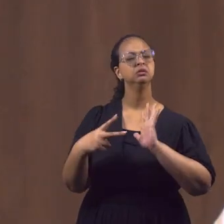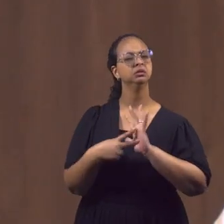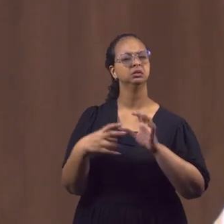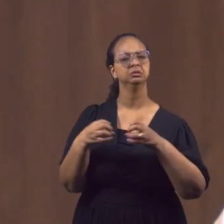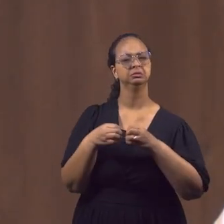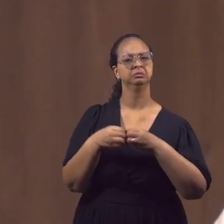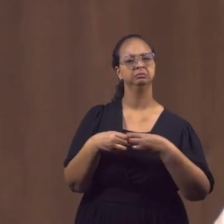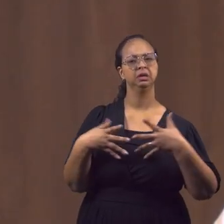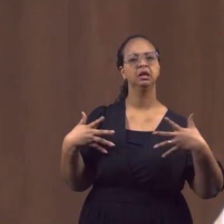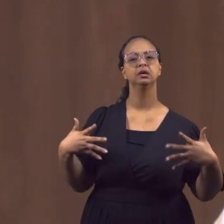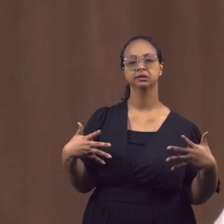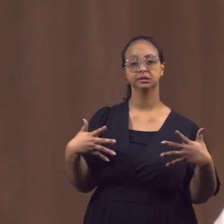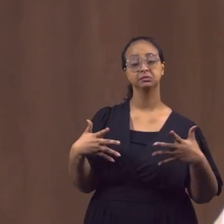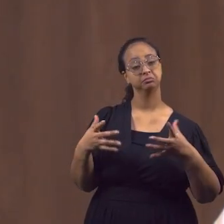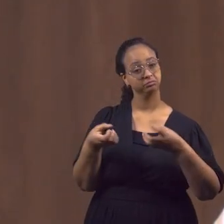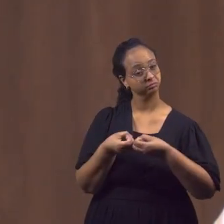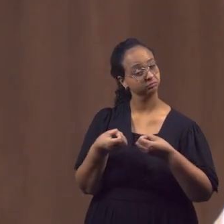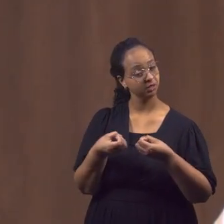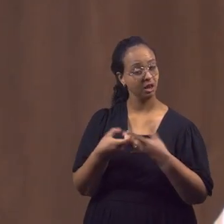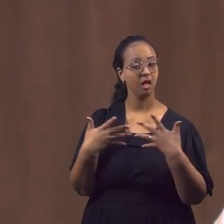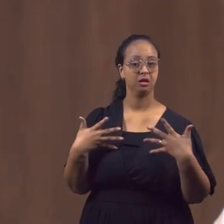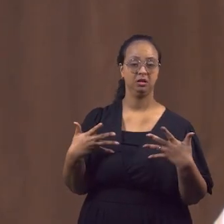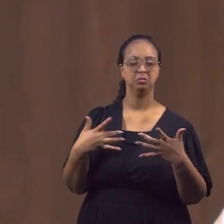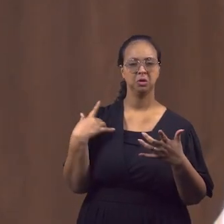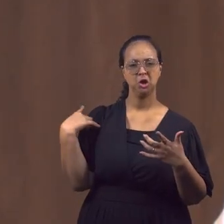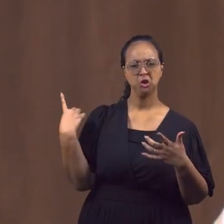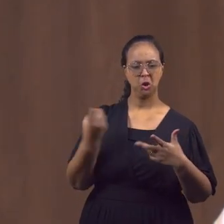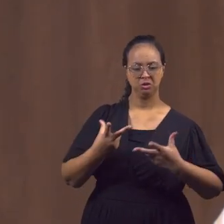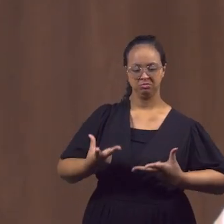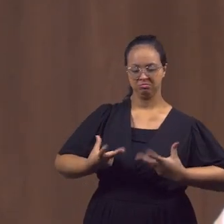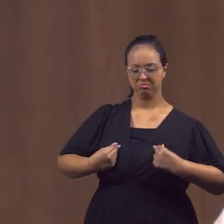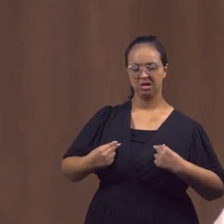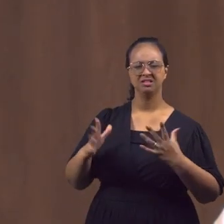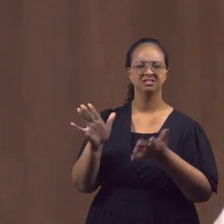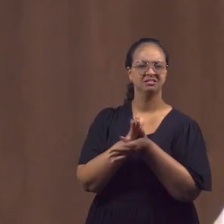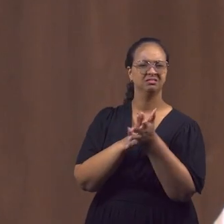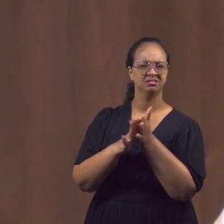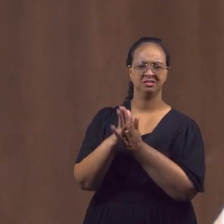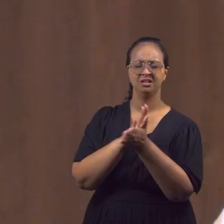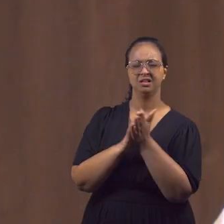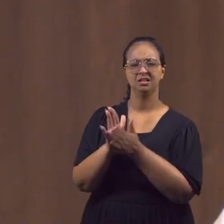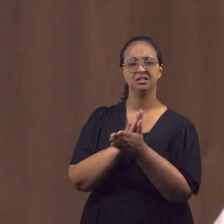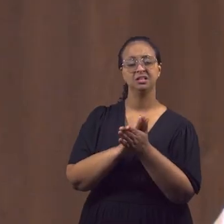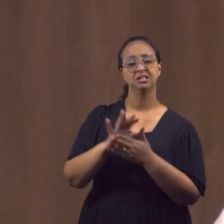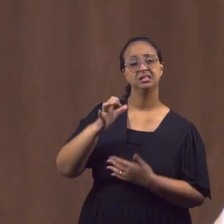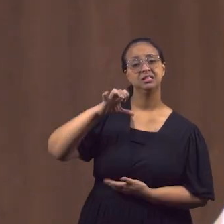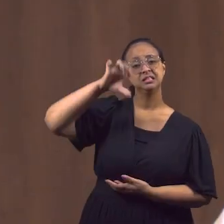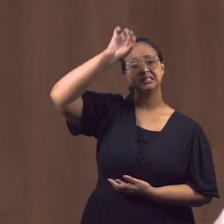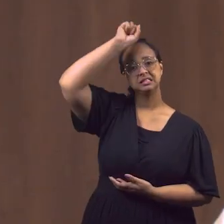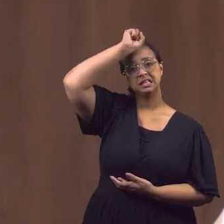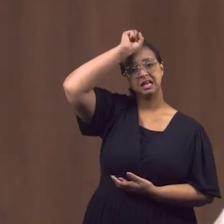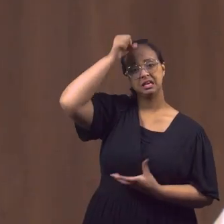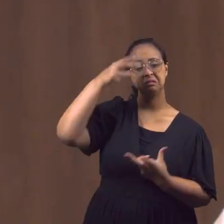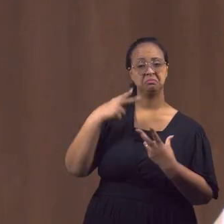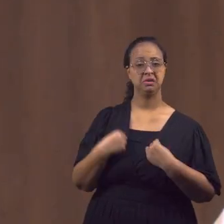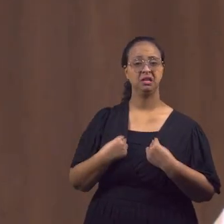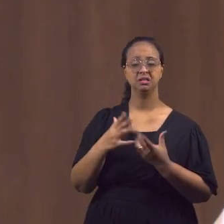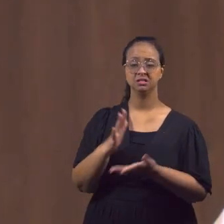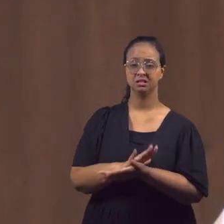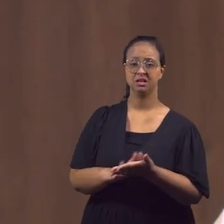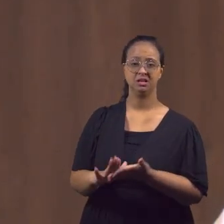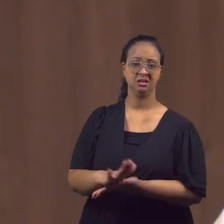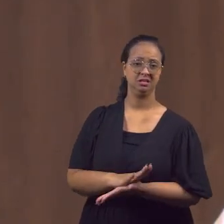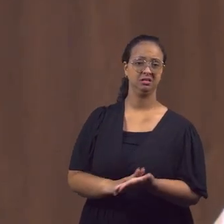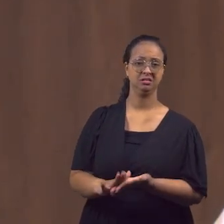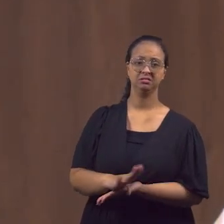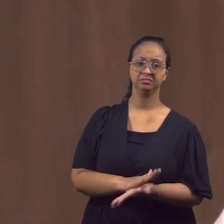de um milagre. Isso mesmo. É fruto de um milagre, porque nós não somos merecedores. Sara ali, ela não era